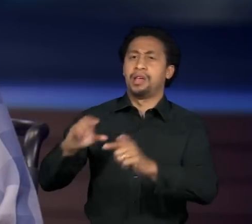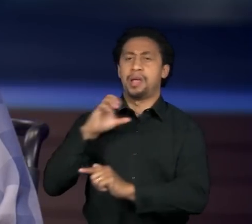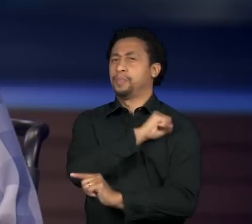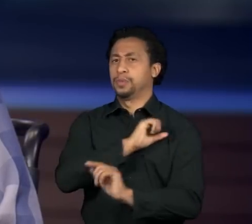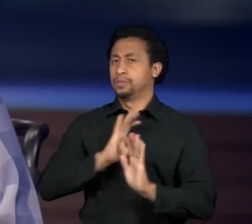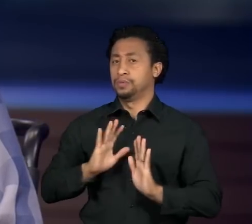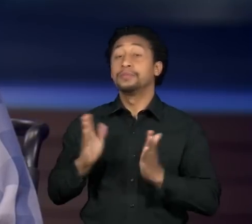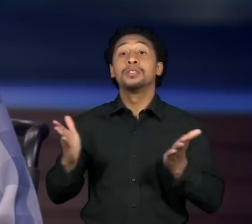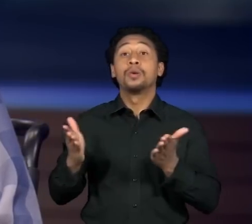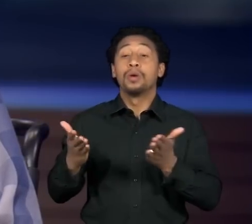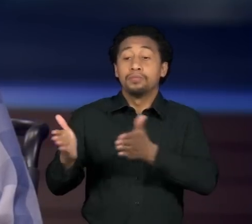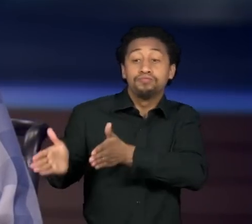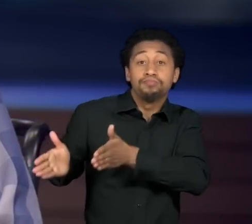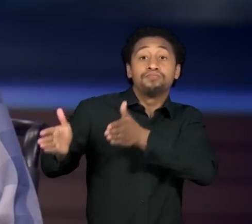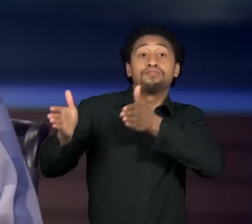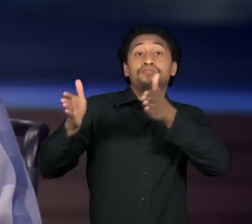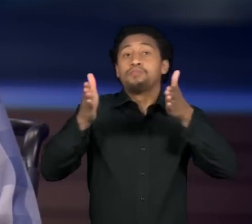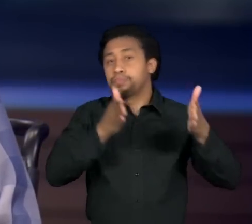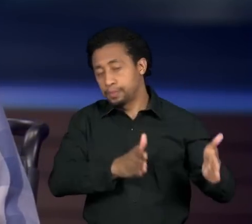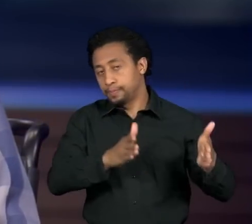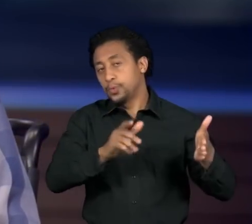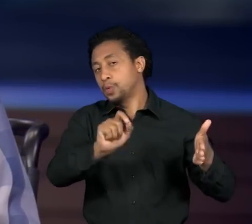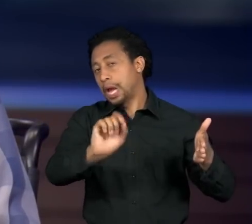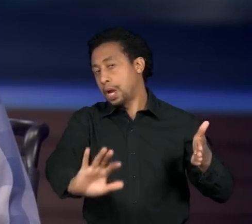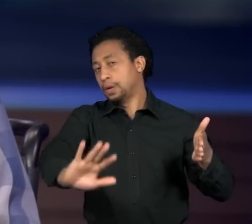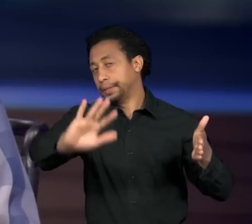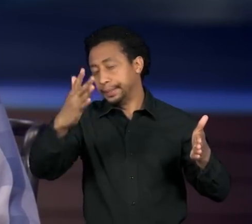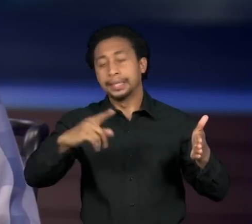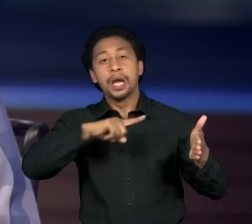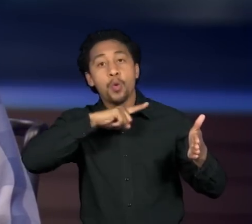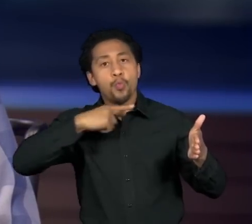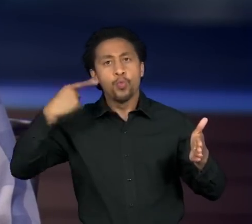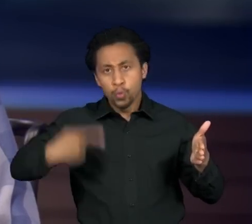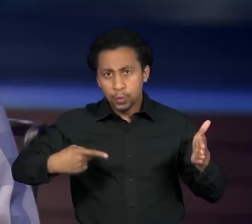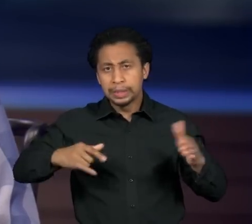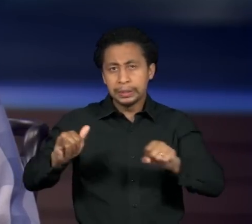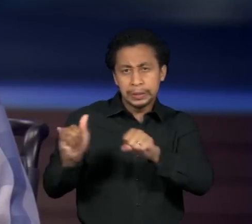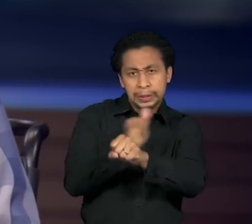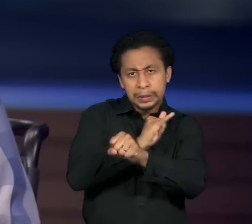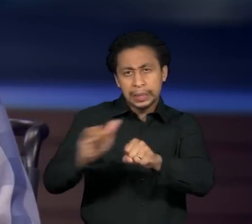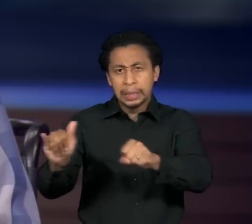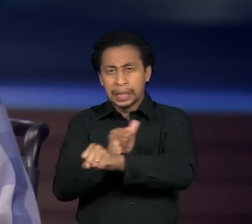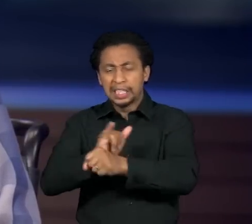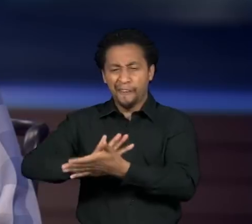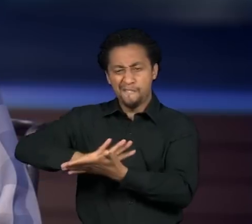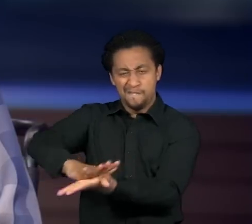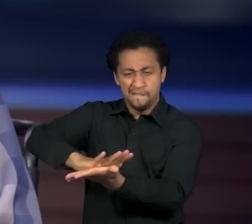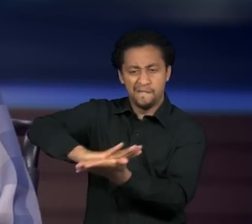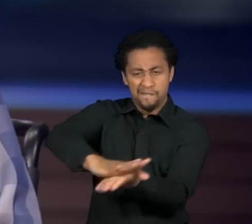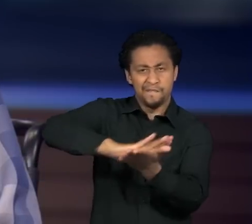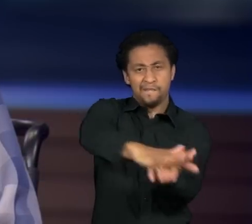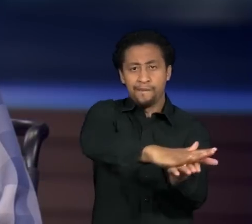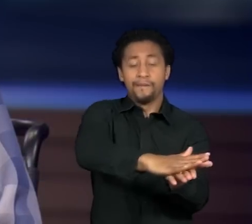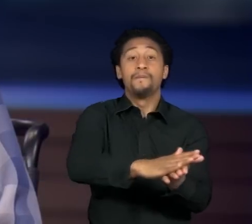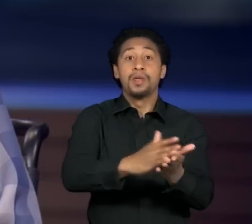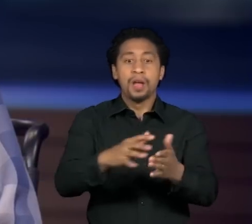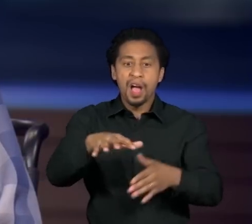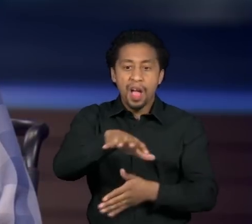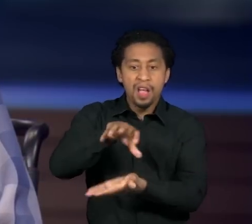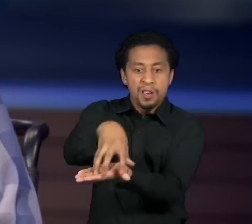que a Rússia procura aniquilar a infraestrutura, principalmente energética, da Ucrânia. Então, isso